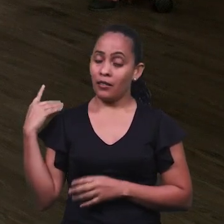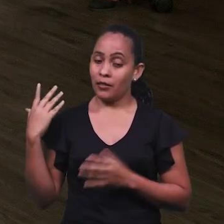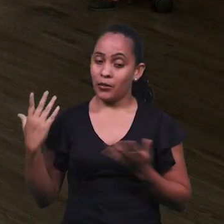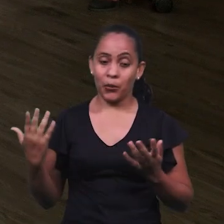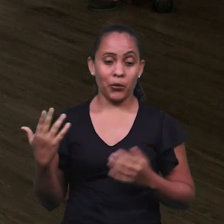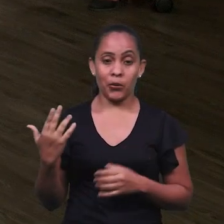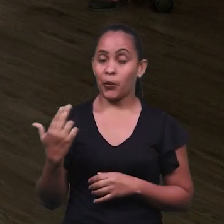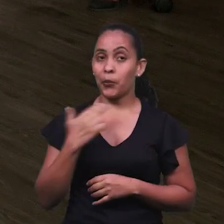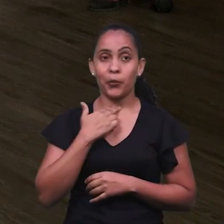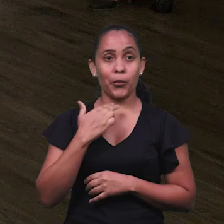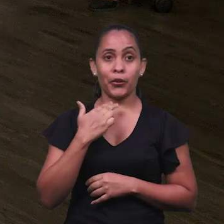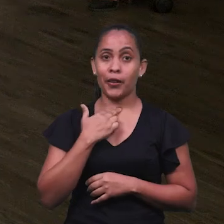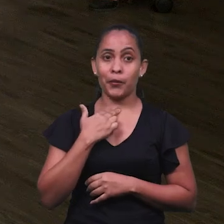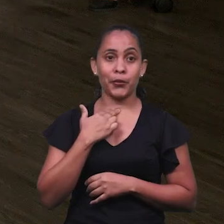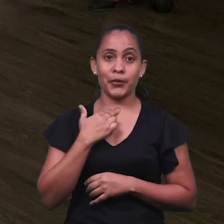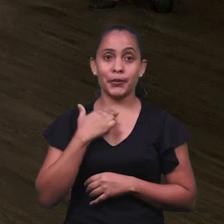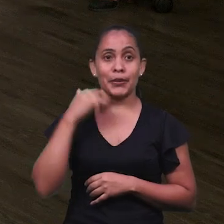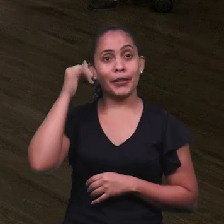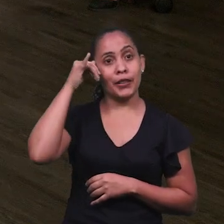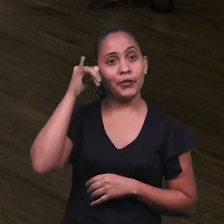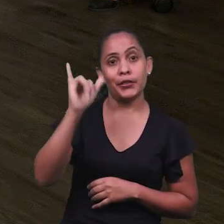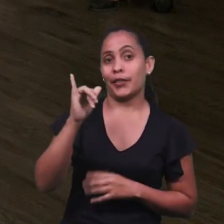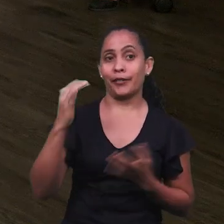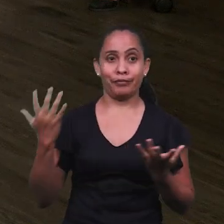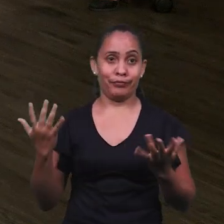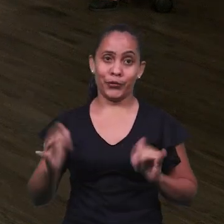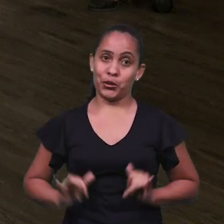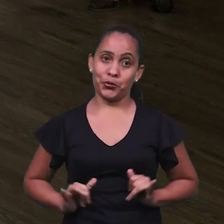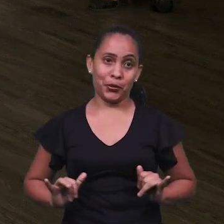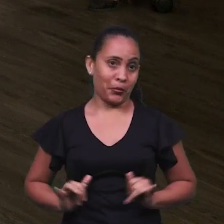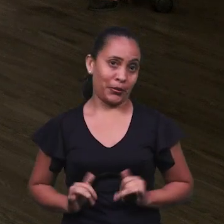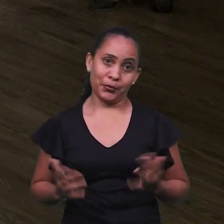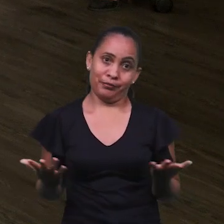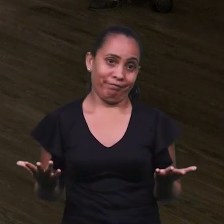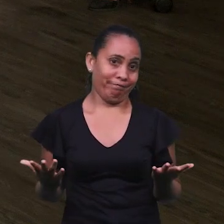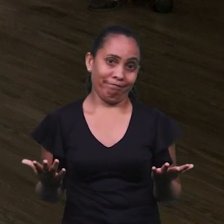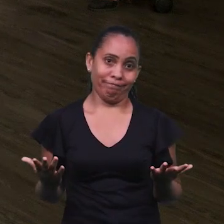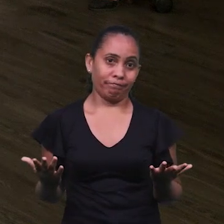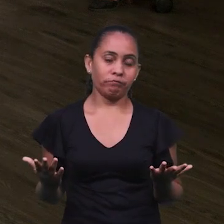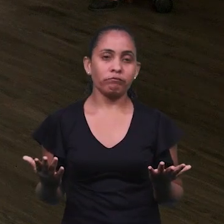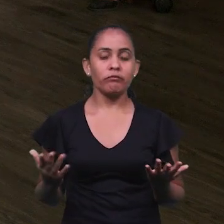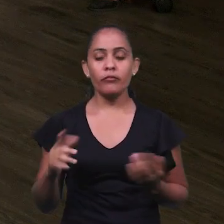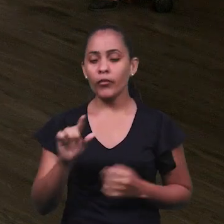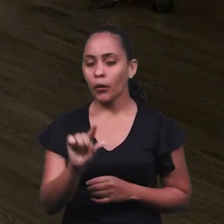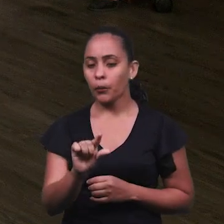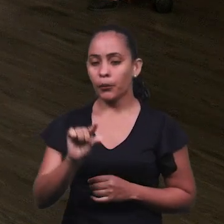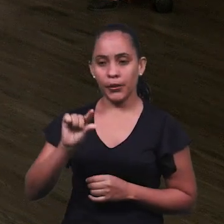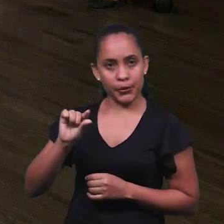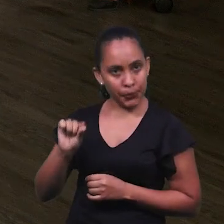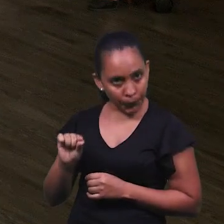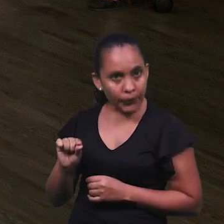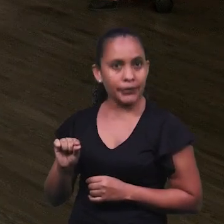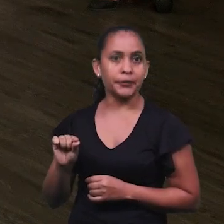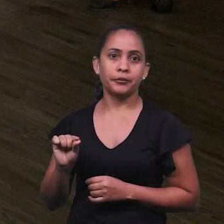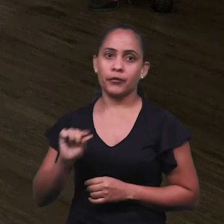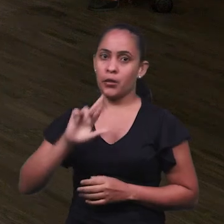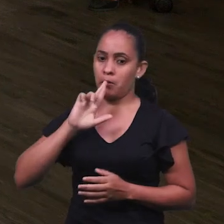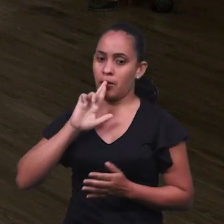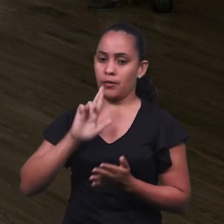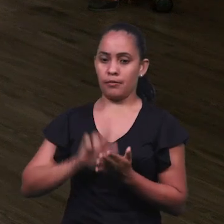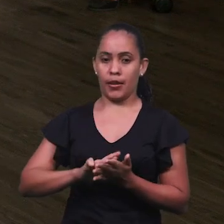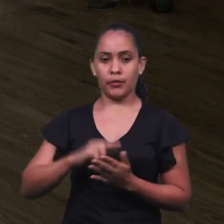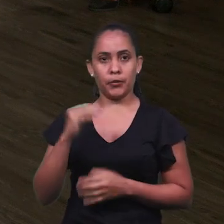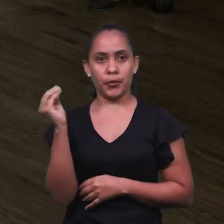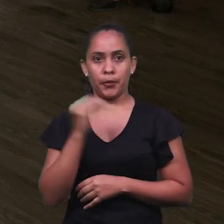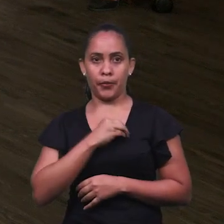parte da nossa história. Porém, não só por isso, por ter sido uma escolha, né, um resultado do